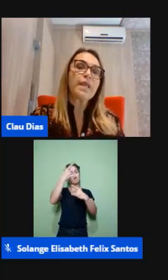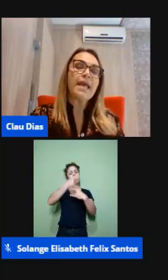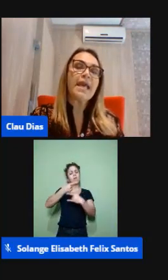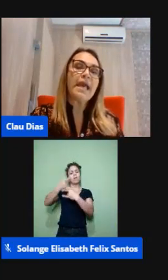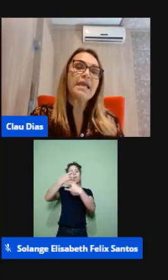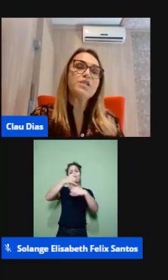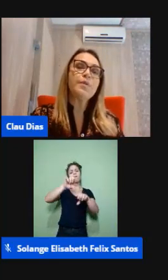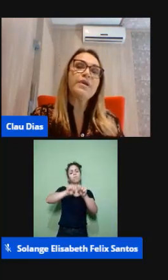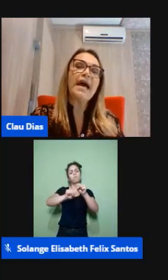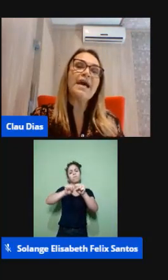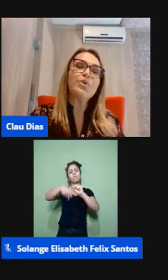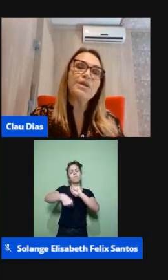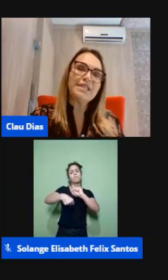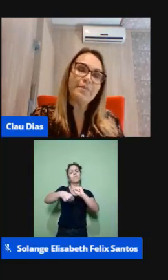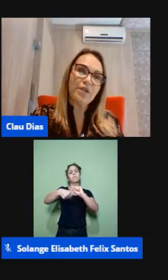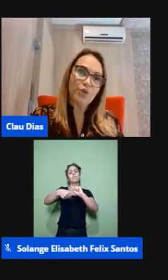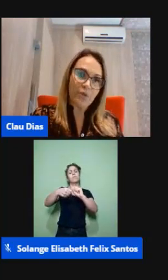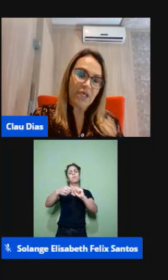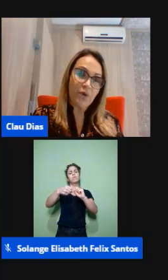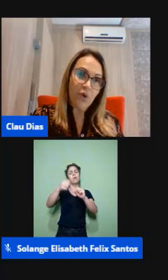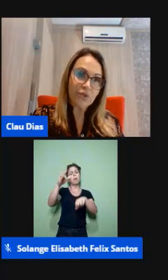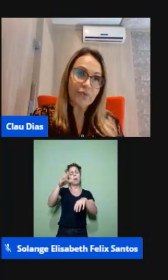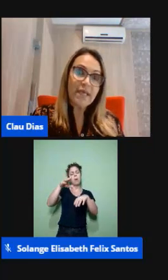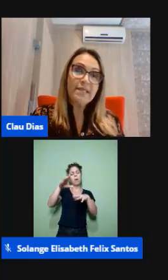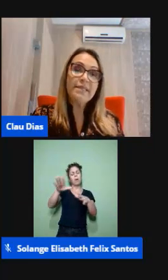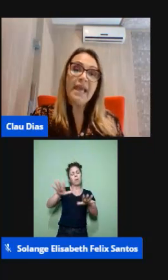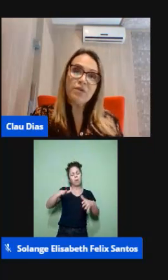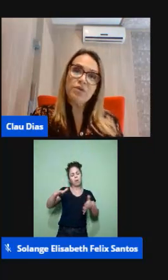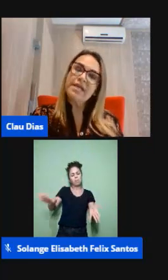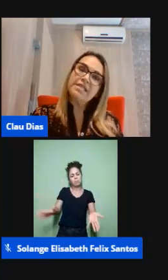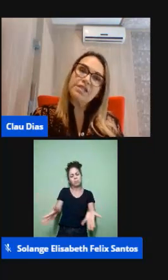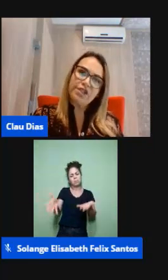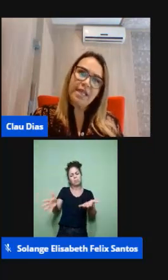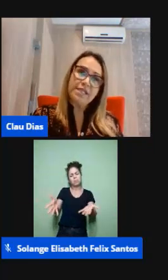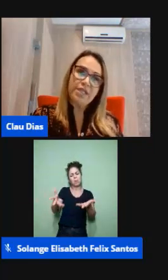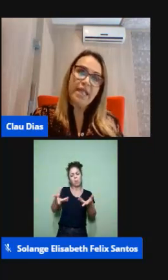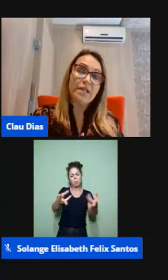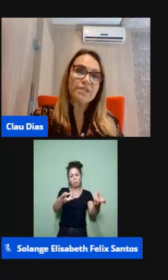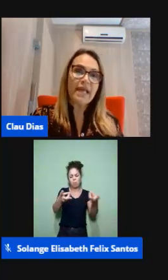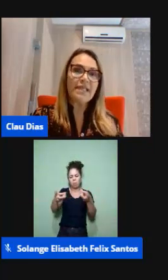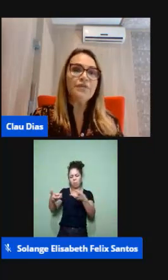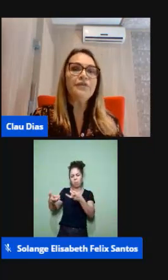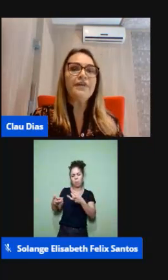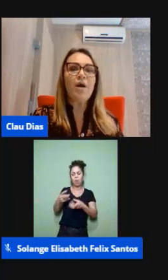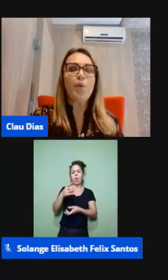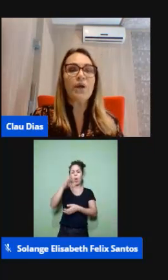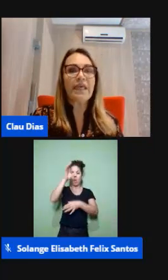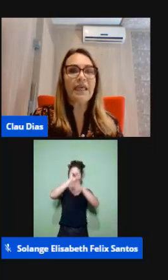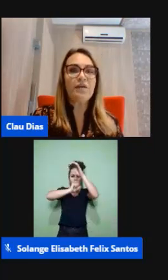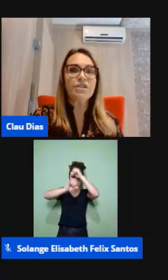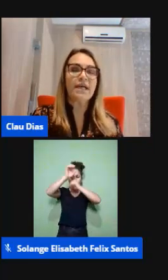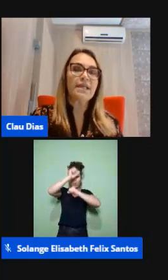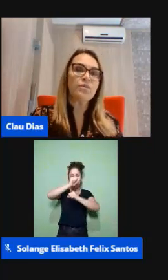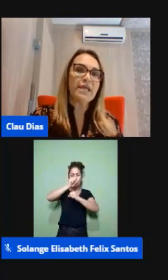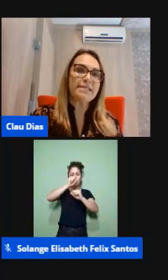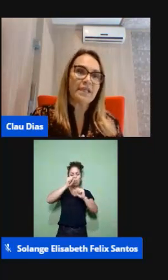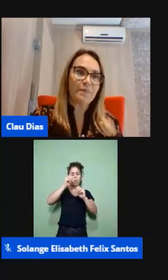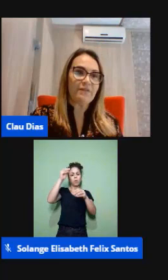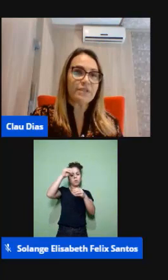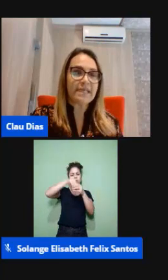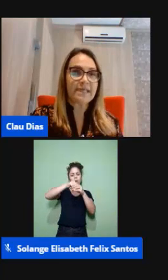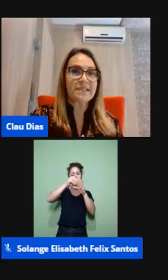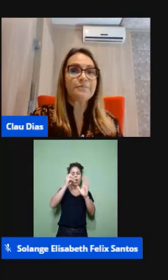formação, explorar o conhecimento poderoso dentro desses 6 direitos, né? Então, eu vou falar um pouquinho de cada